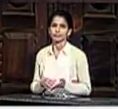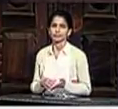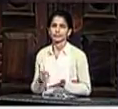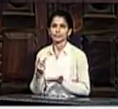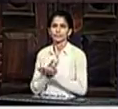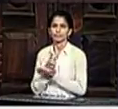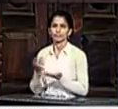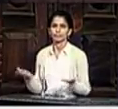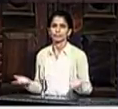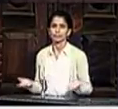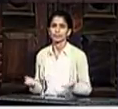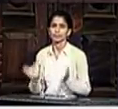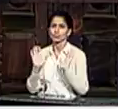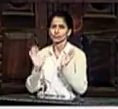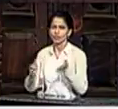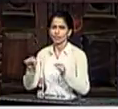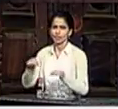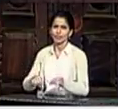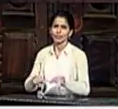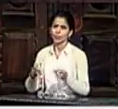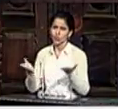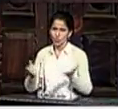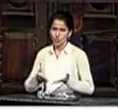aconteceu hoje aqui, aconteceu no passado.